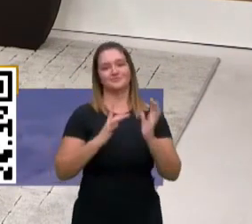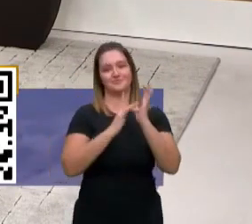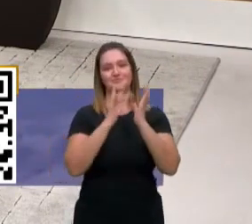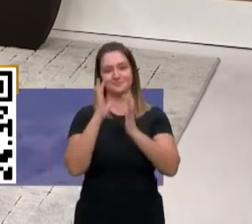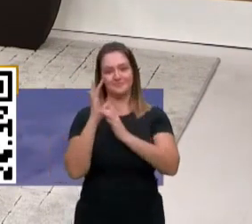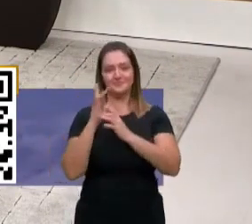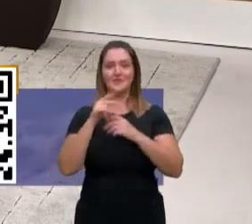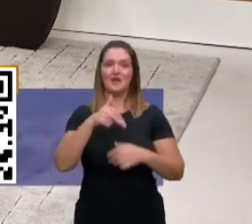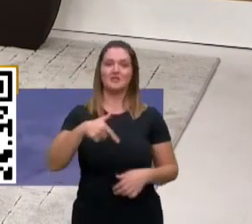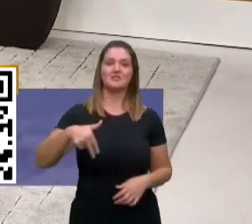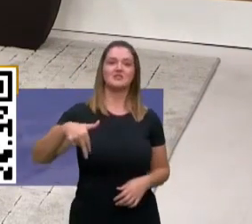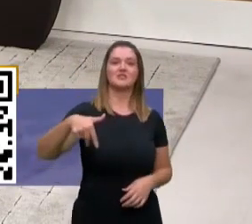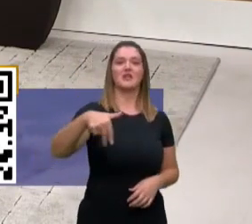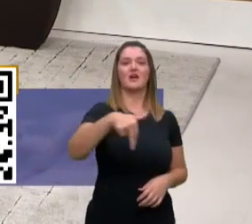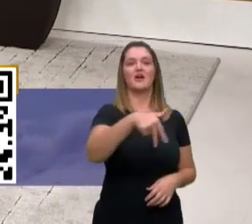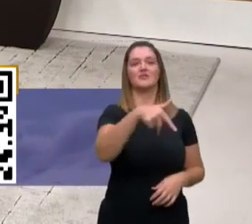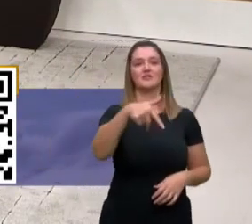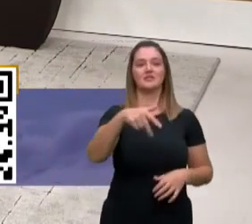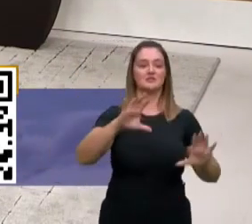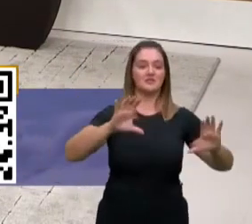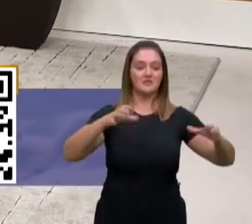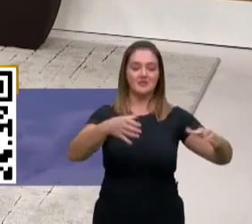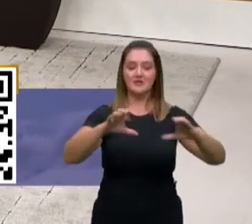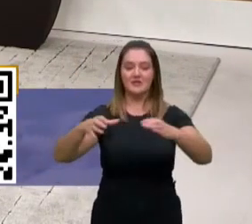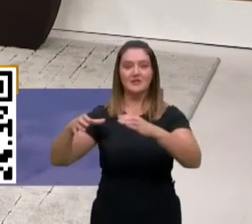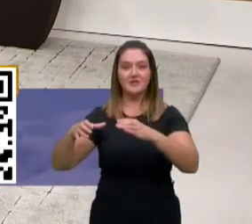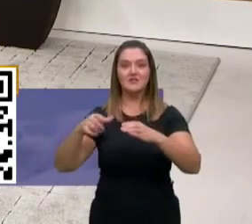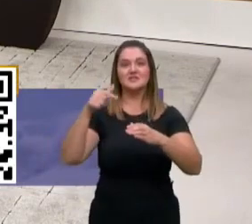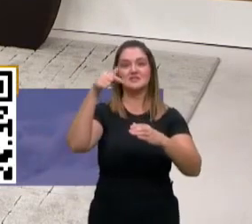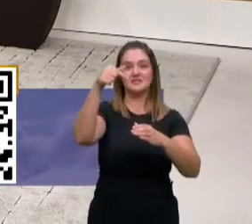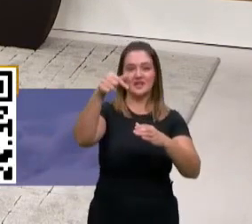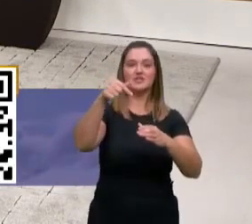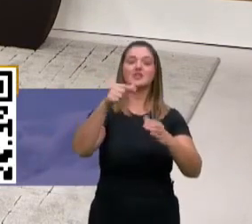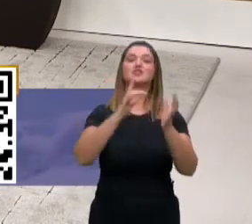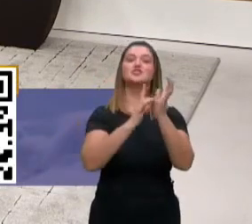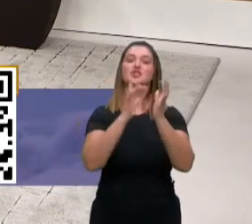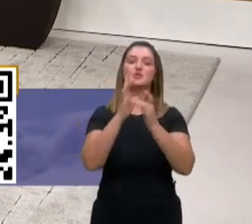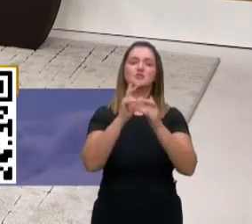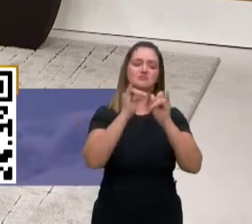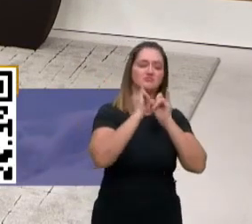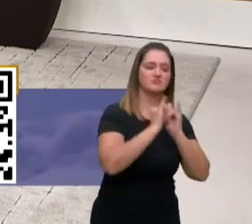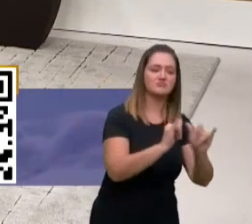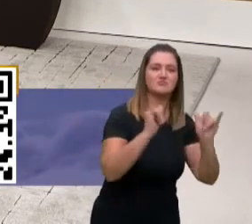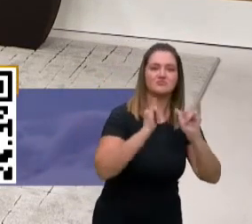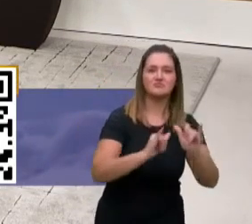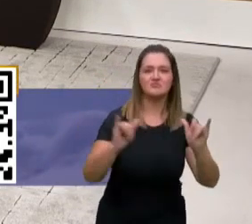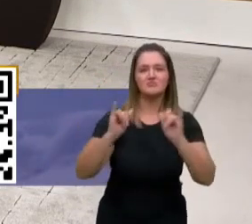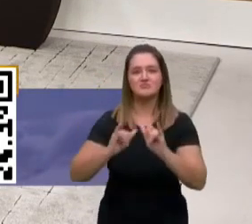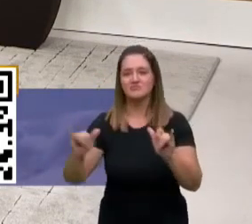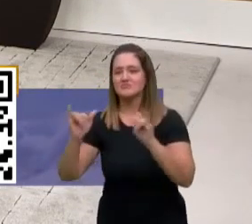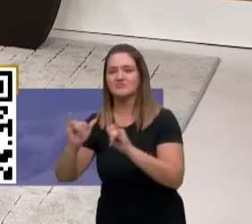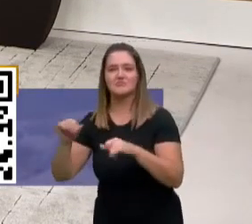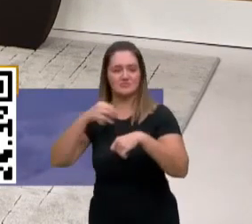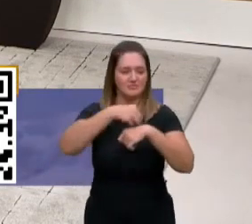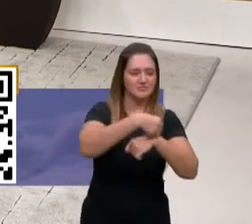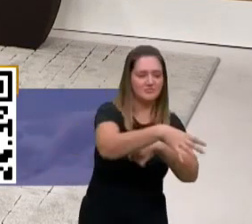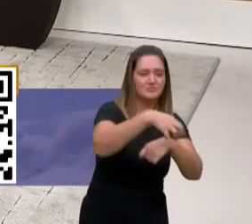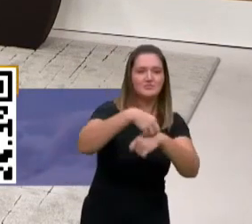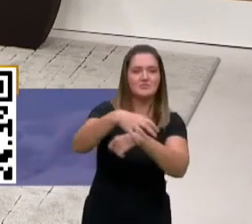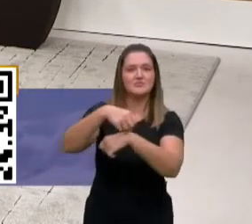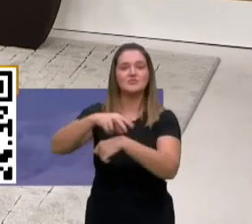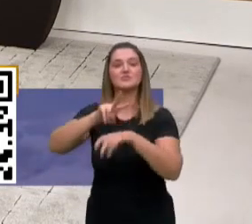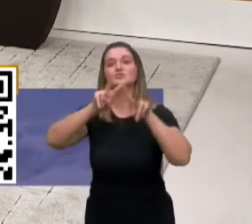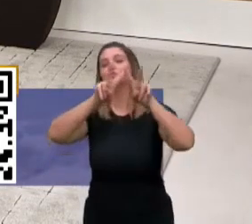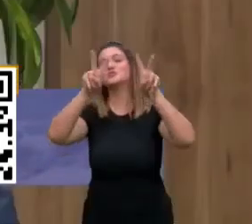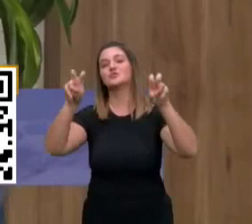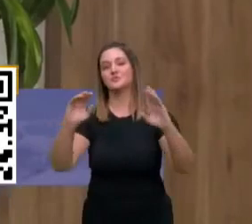sete igrejas, mostrando que Jesus estava ali dando uma mensagem sobre a sua igreja, sobre o